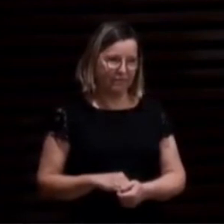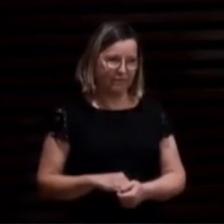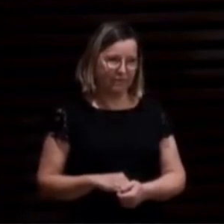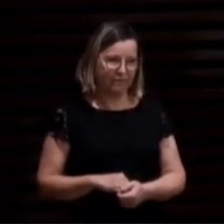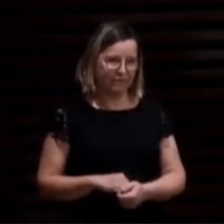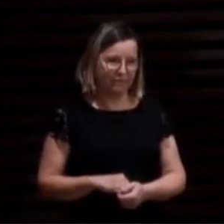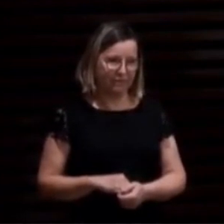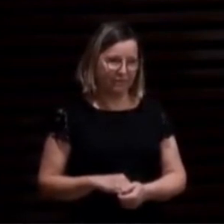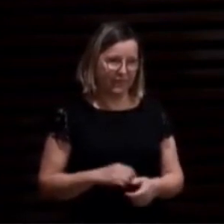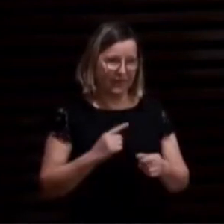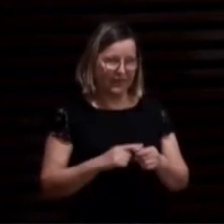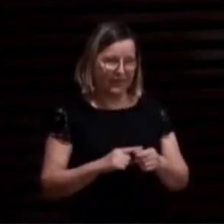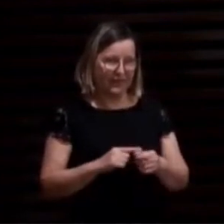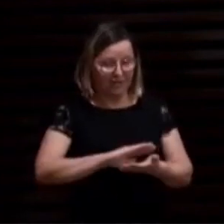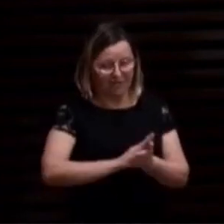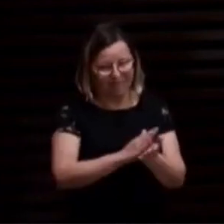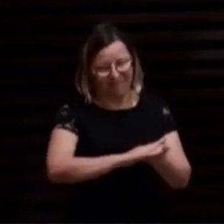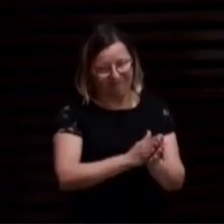Sodoma foi para o brejo.